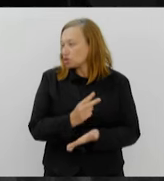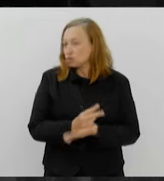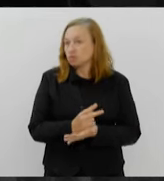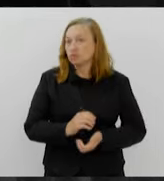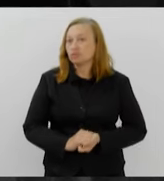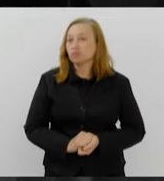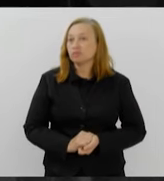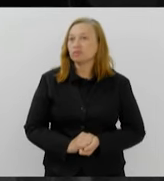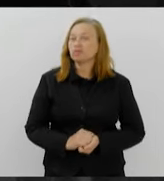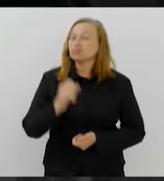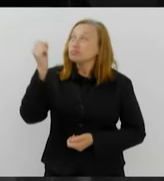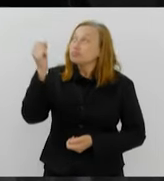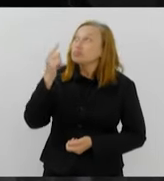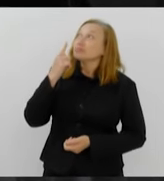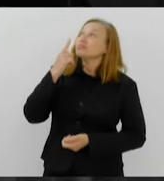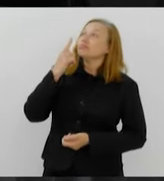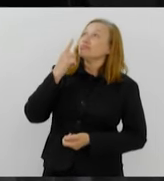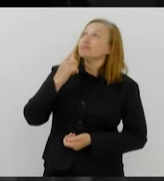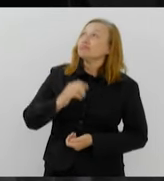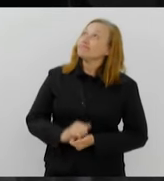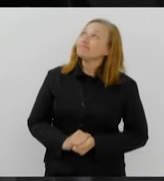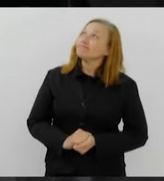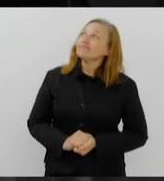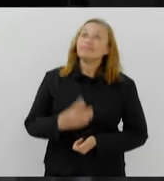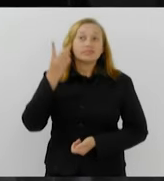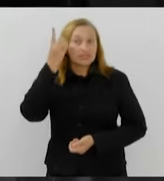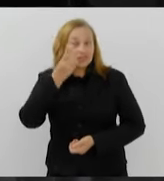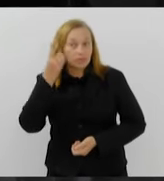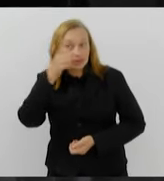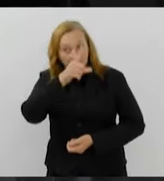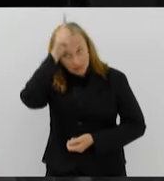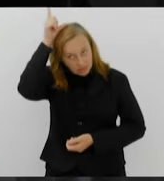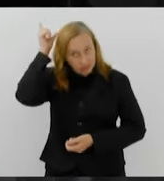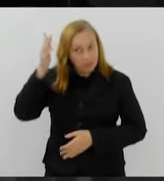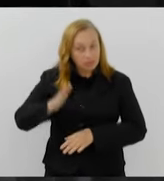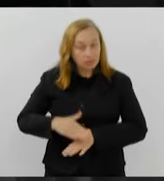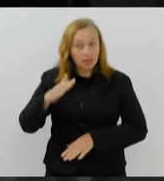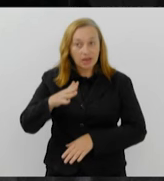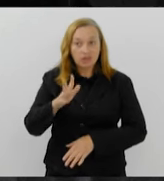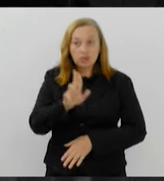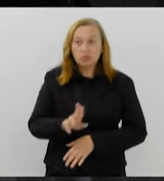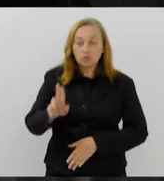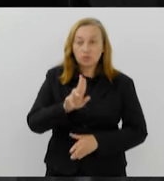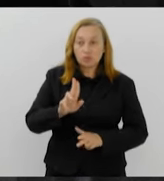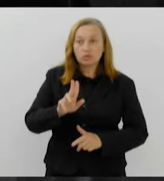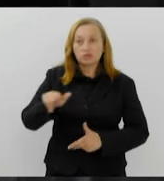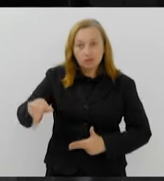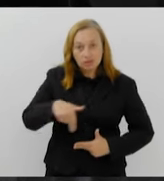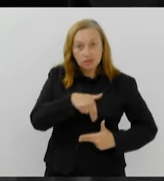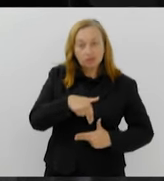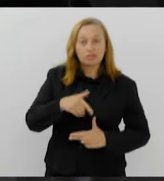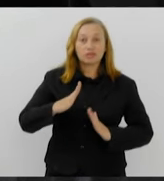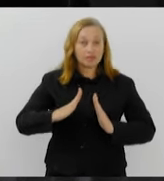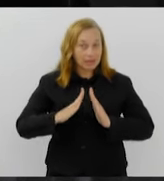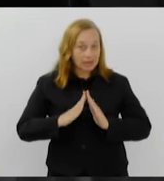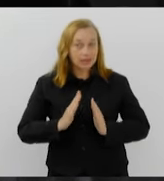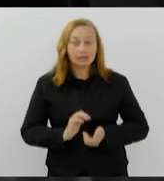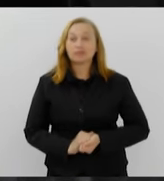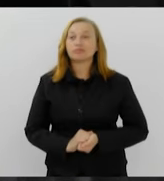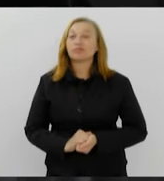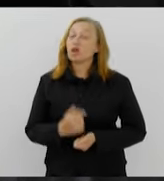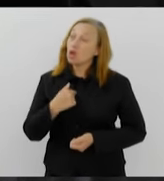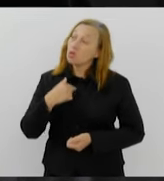inspirado no mandato Deputado Luis Paulo um dos deputados que mais faz uso da Tribuna nessa casa